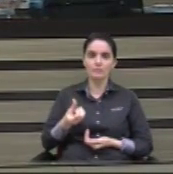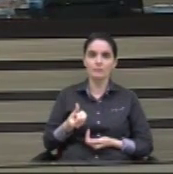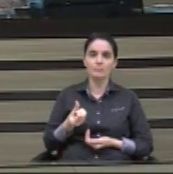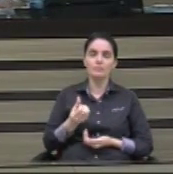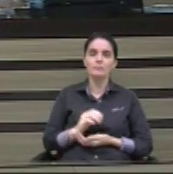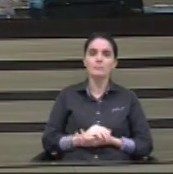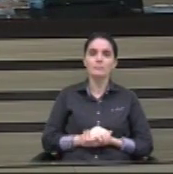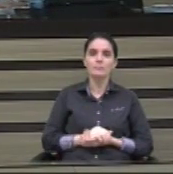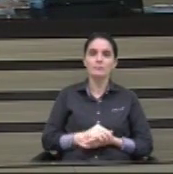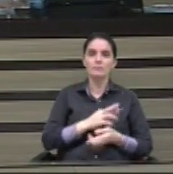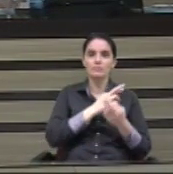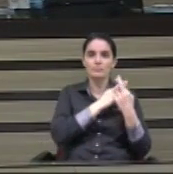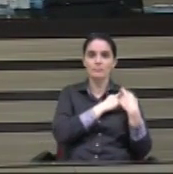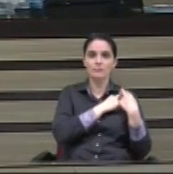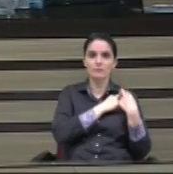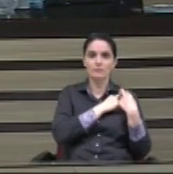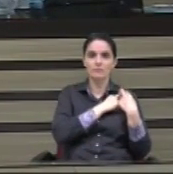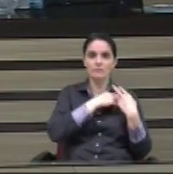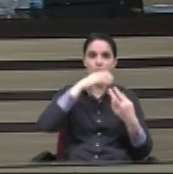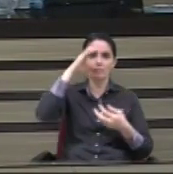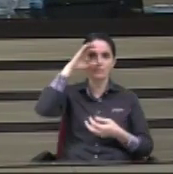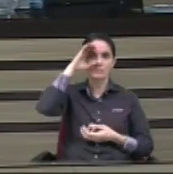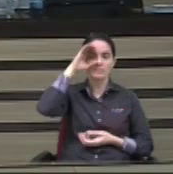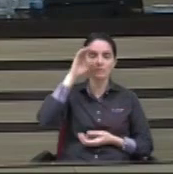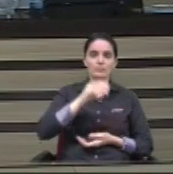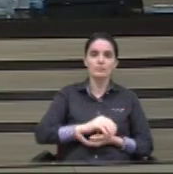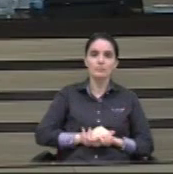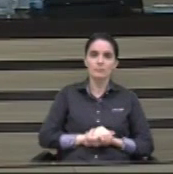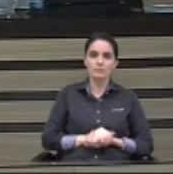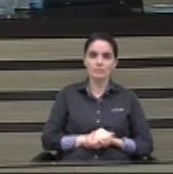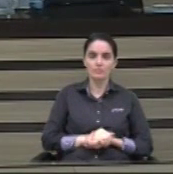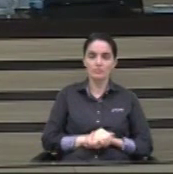665/2016. Autor, vereador José Couto de Jesus.